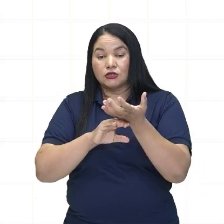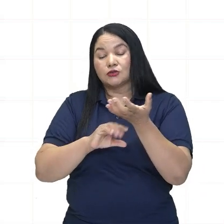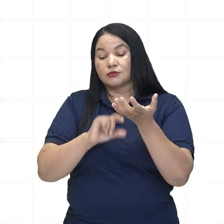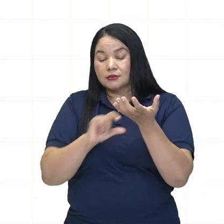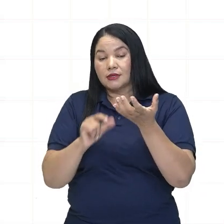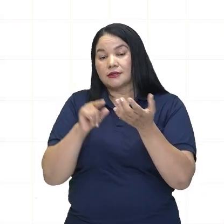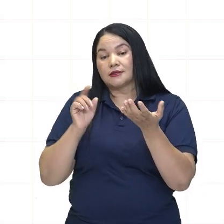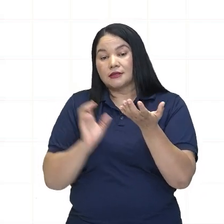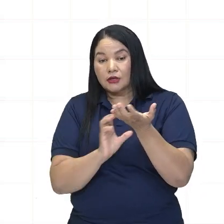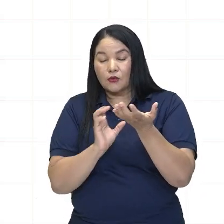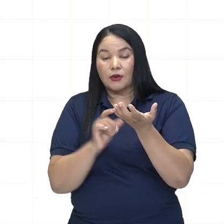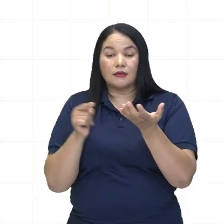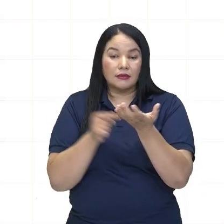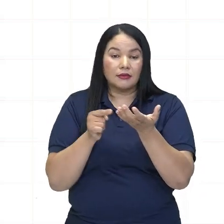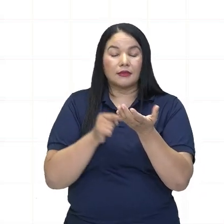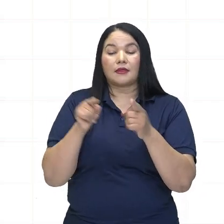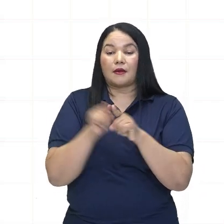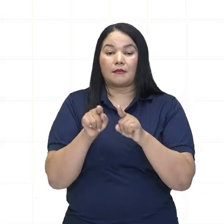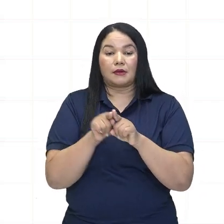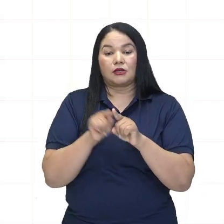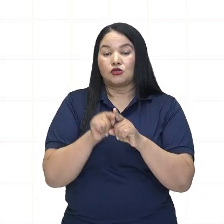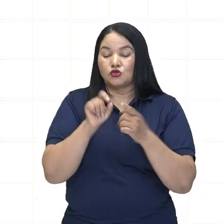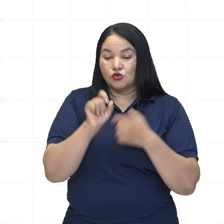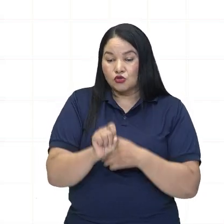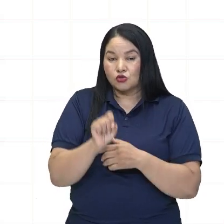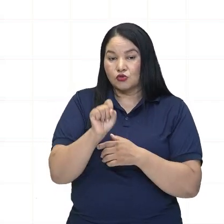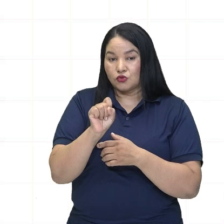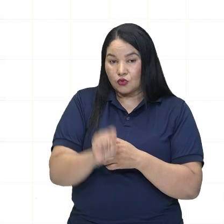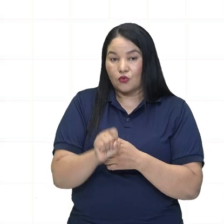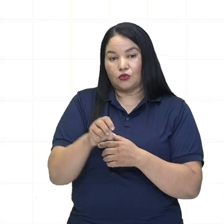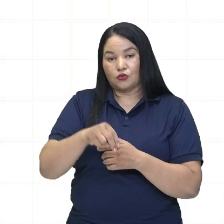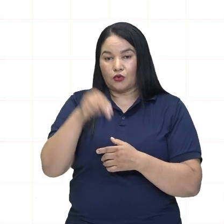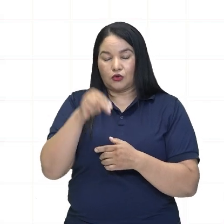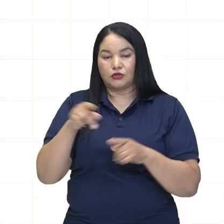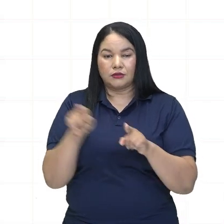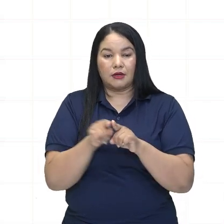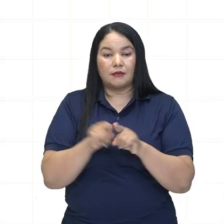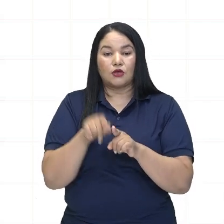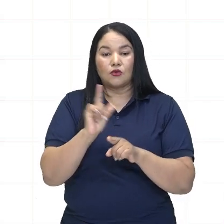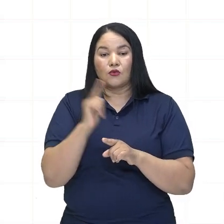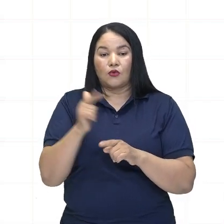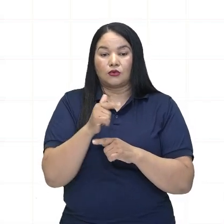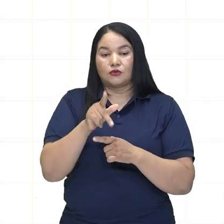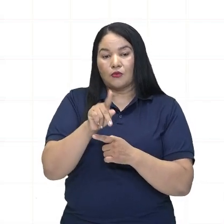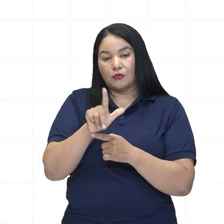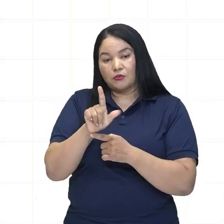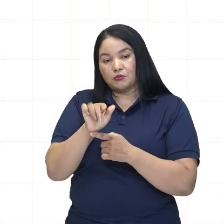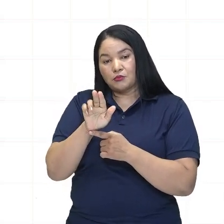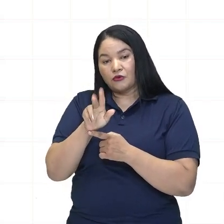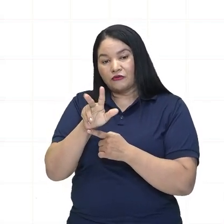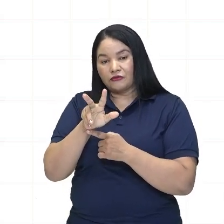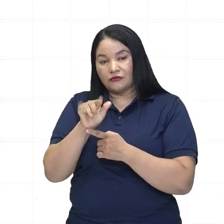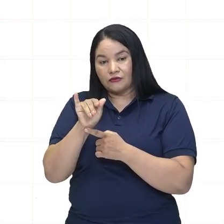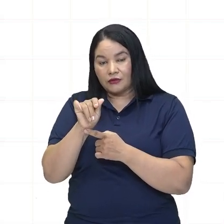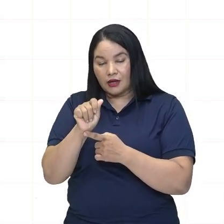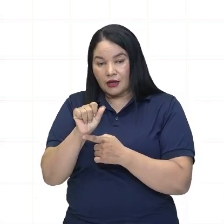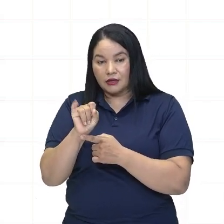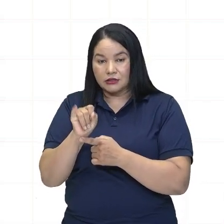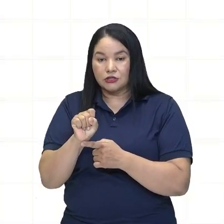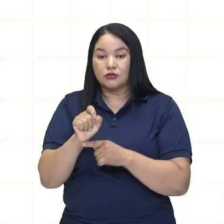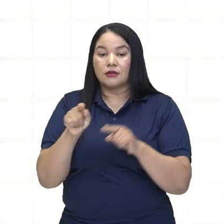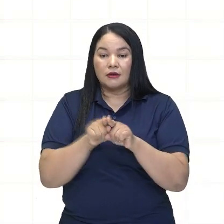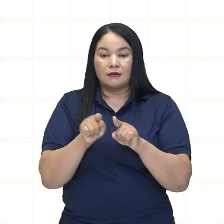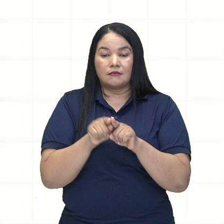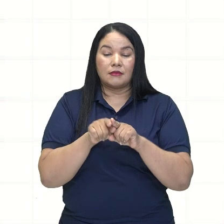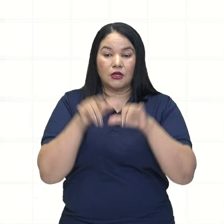extremo sul. Os rios pluviais, né, que são abastecidos pela água da chuva, onde aqui a gente